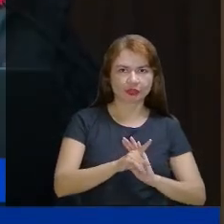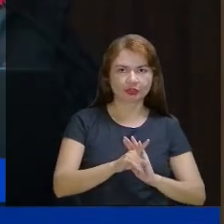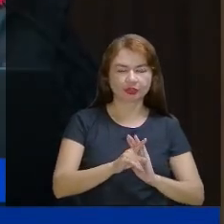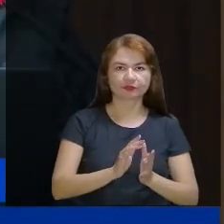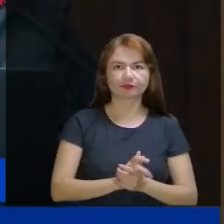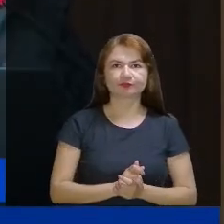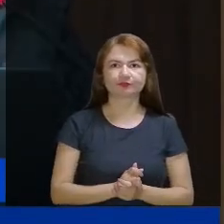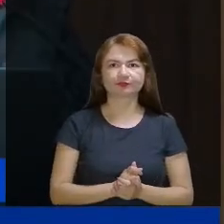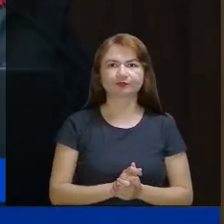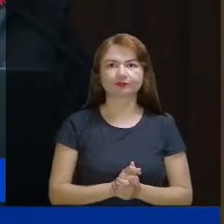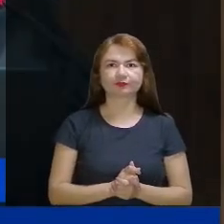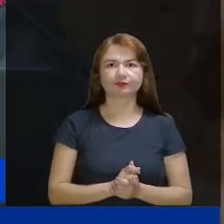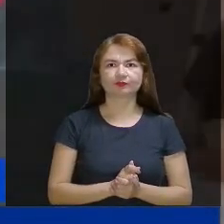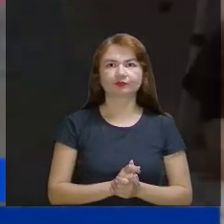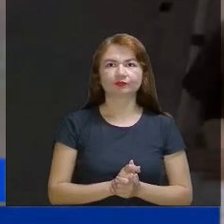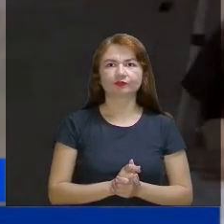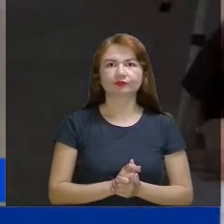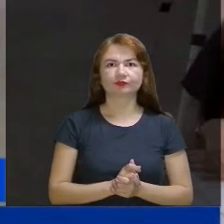usar?